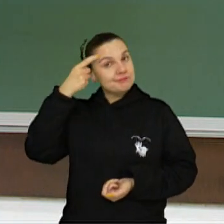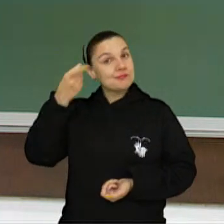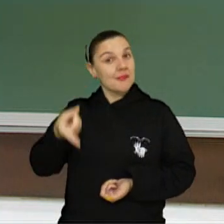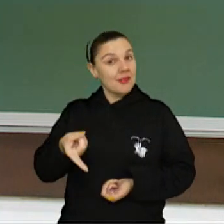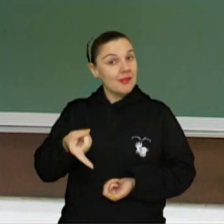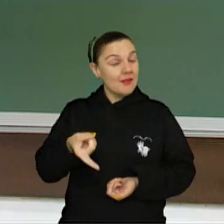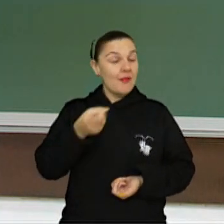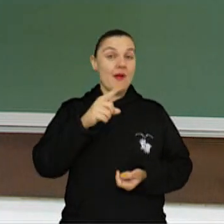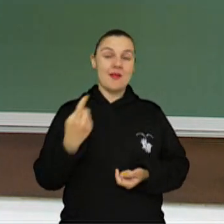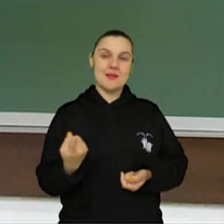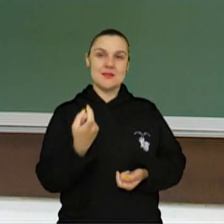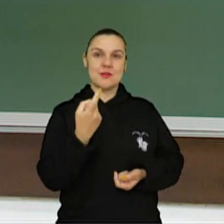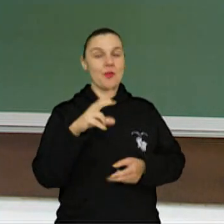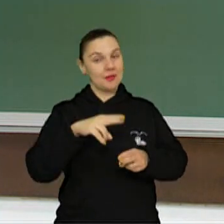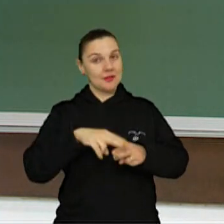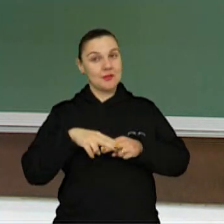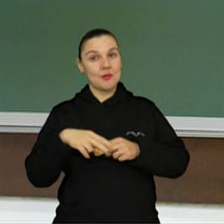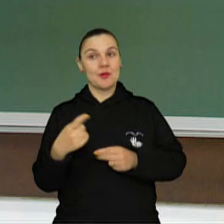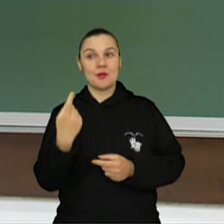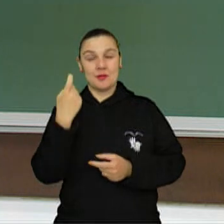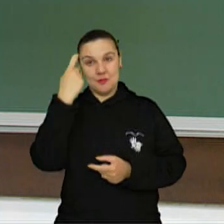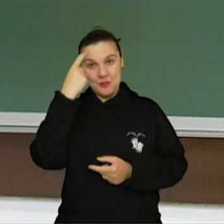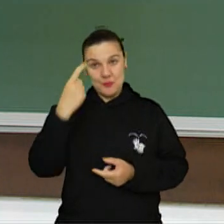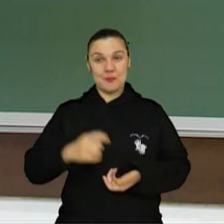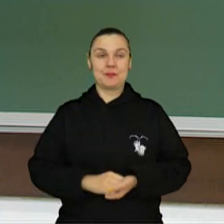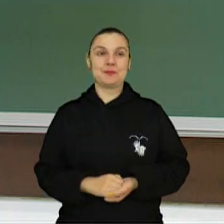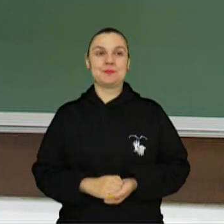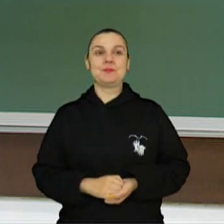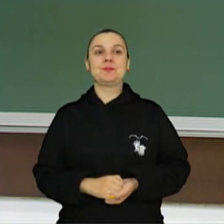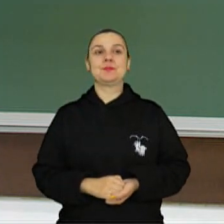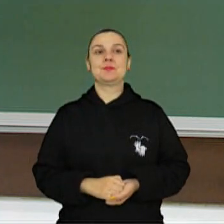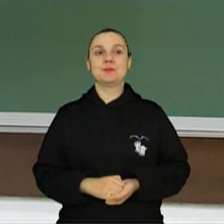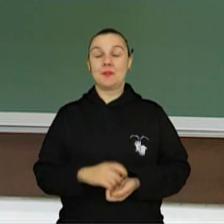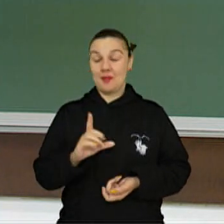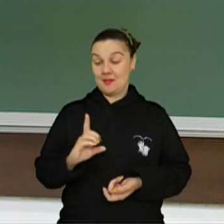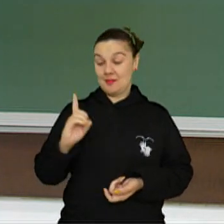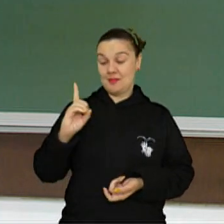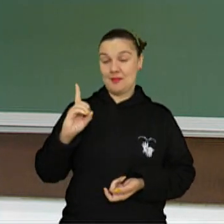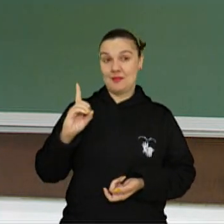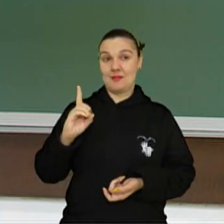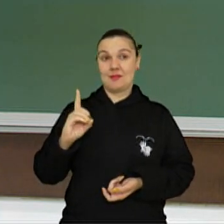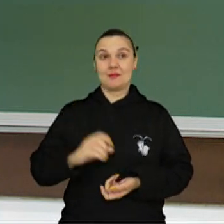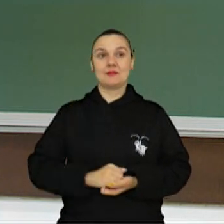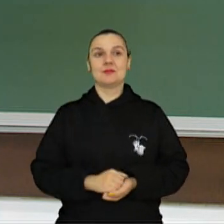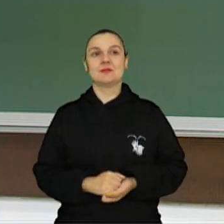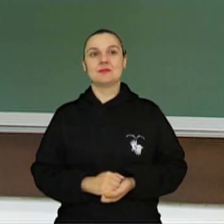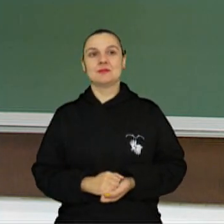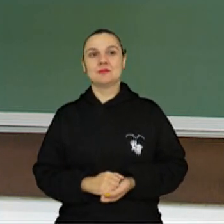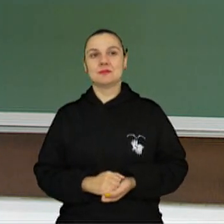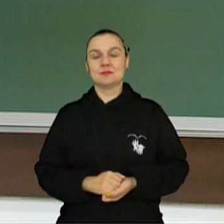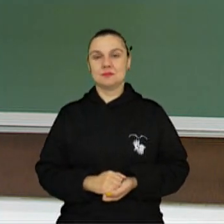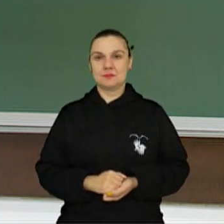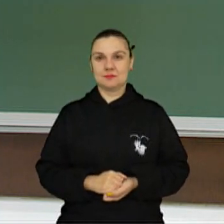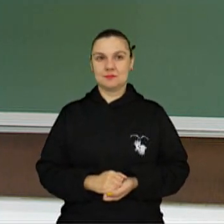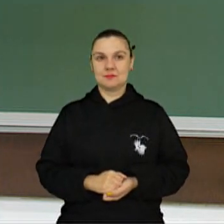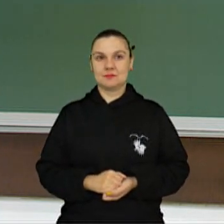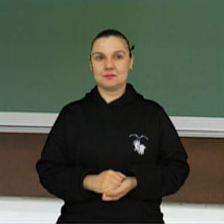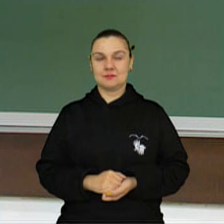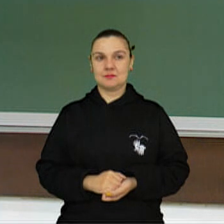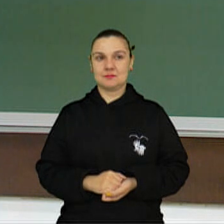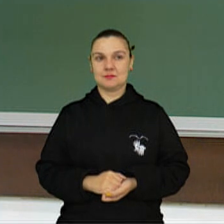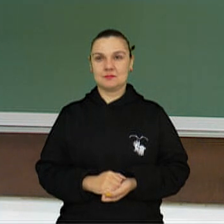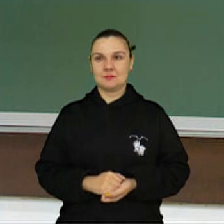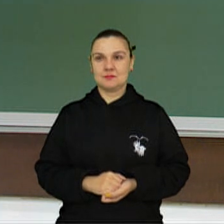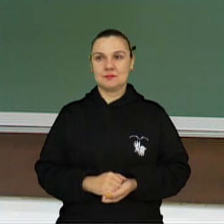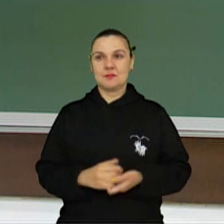cabeça. Está no singular, por isso é duele. Alternativa D. A ustedes les duele la